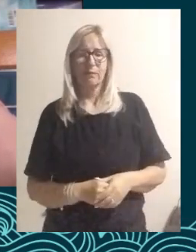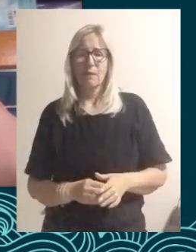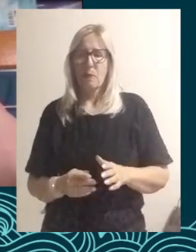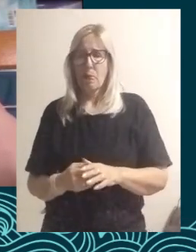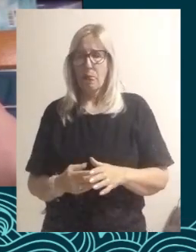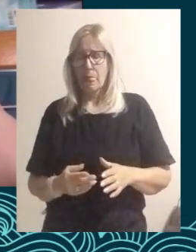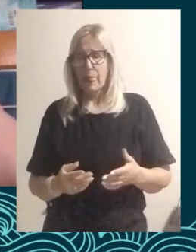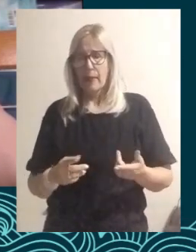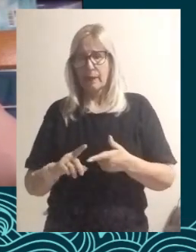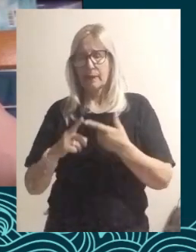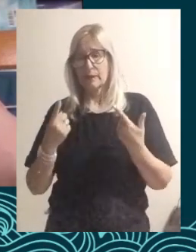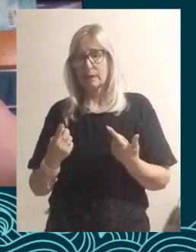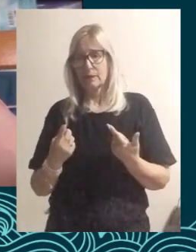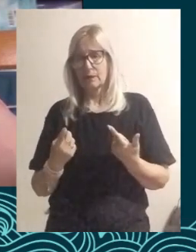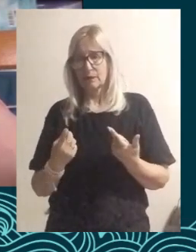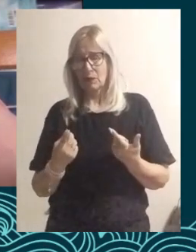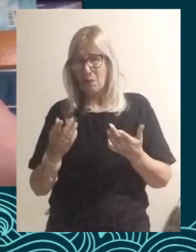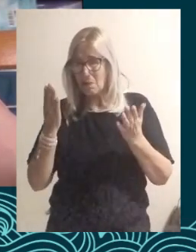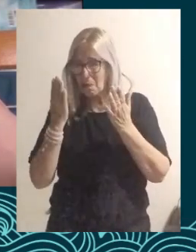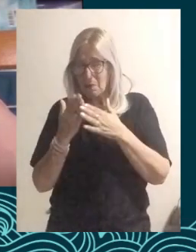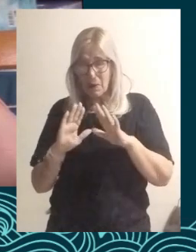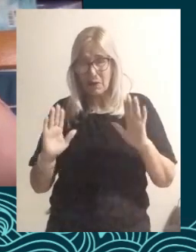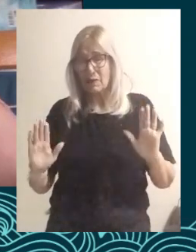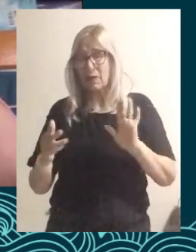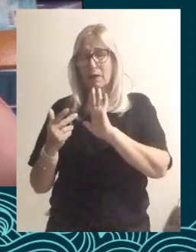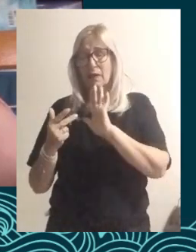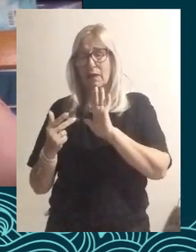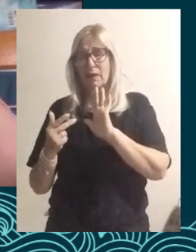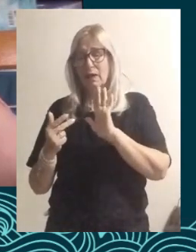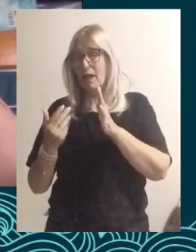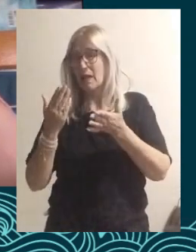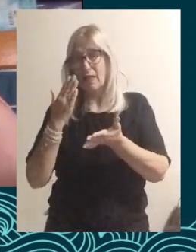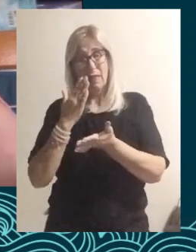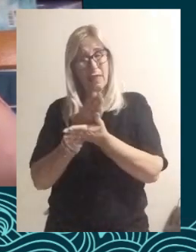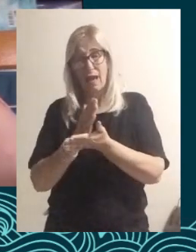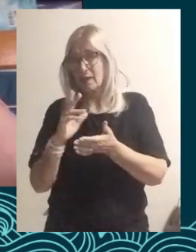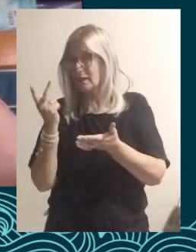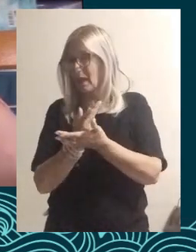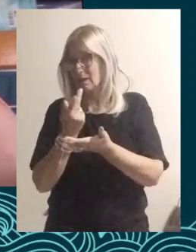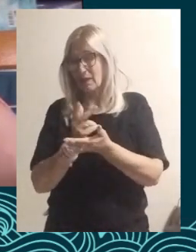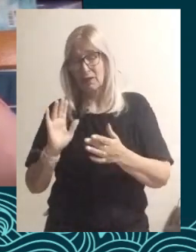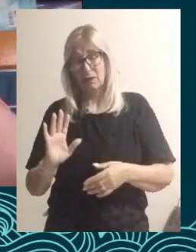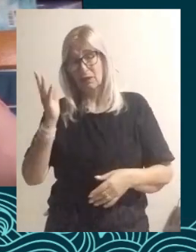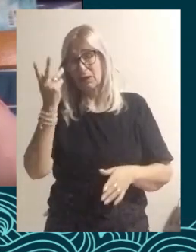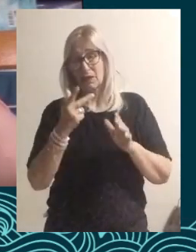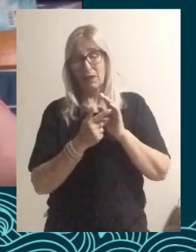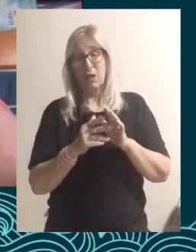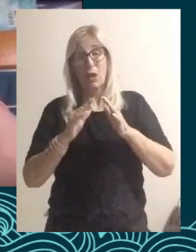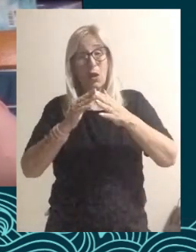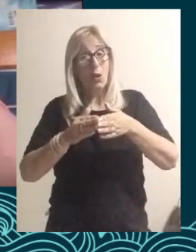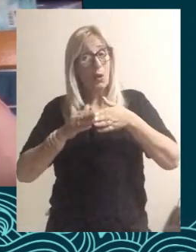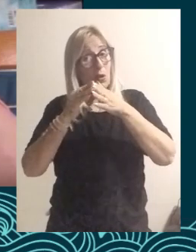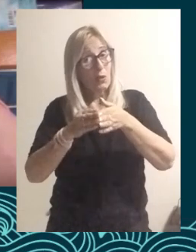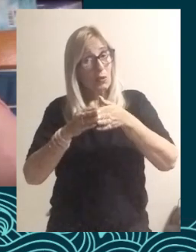em que a gente pode se expor mais ao perigo, porque tudo parece tão parado que a gente acha que nada de errado